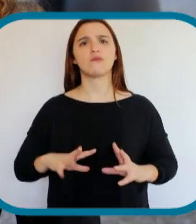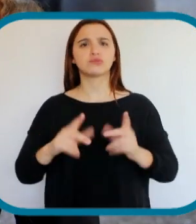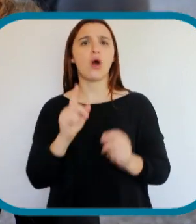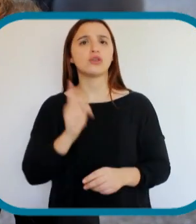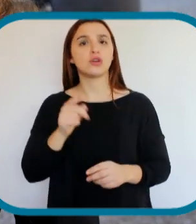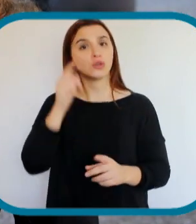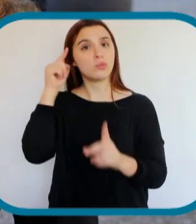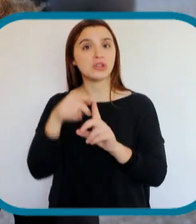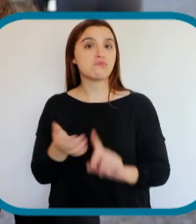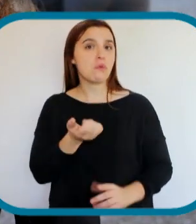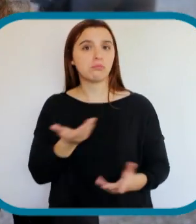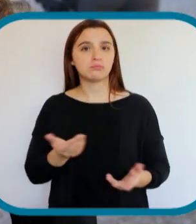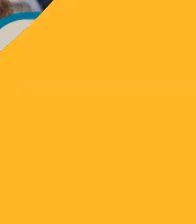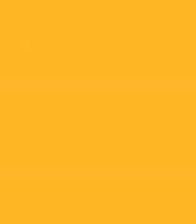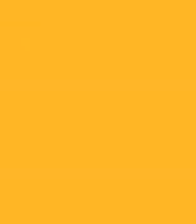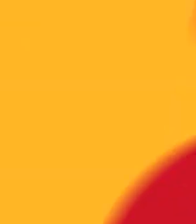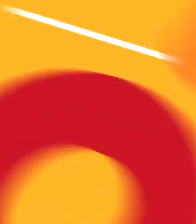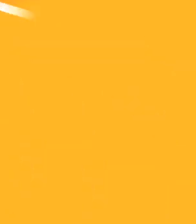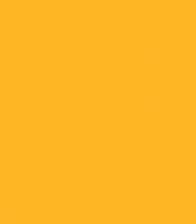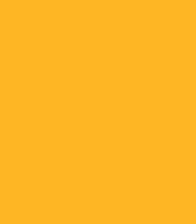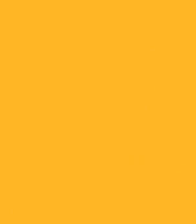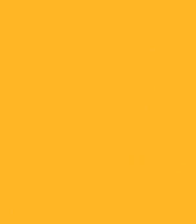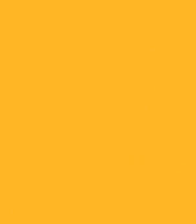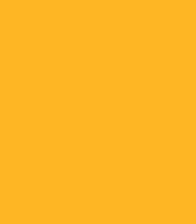feito no cumprimento destes objetivos.